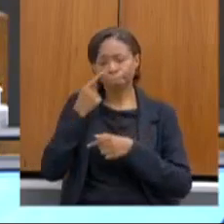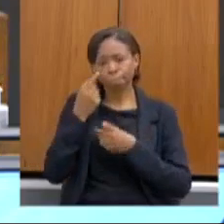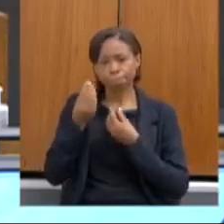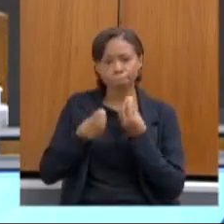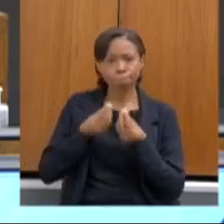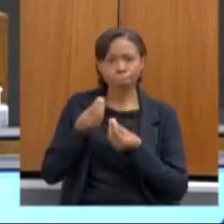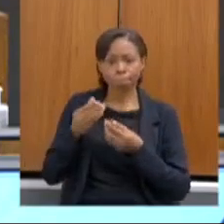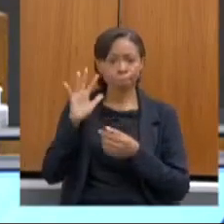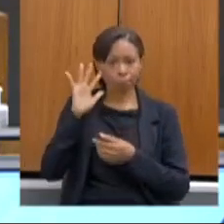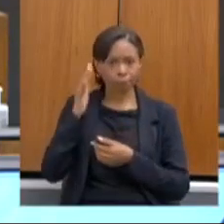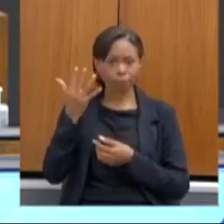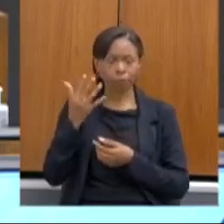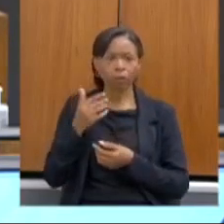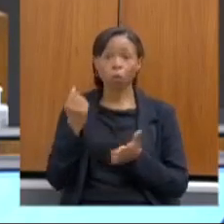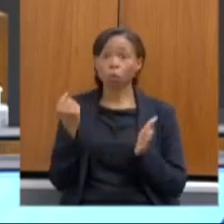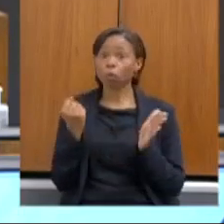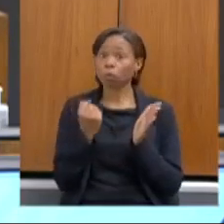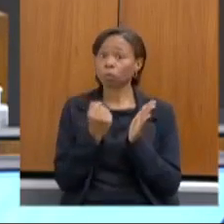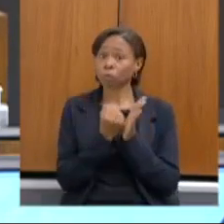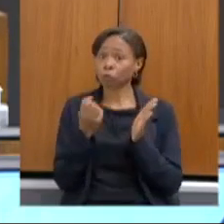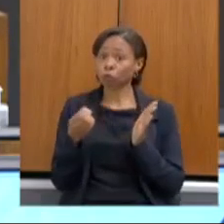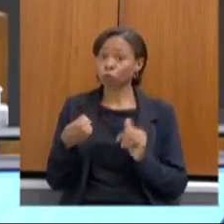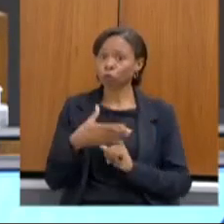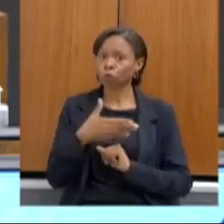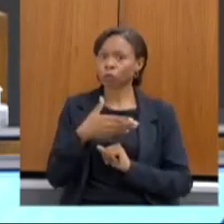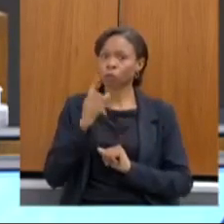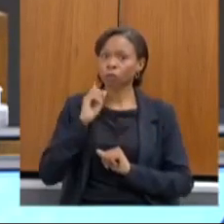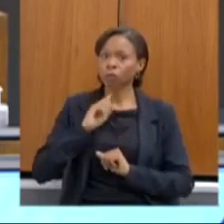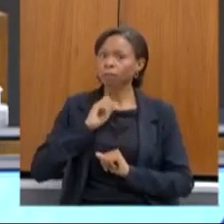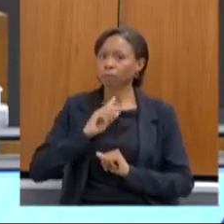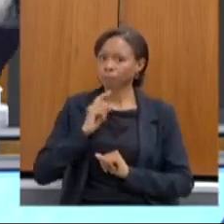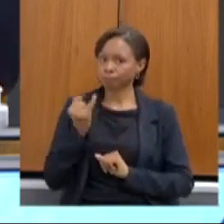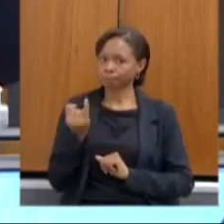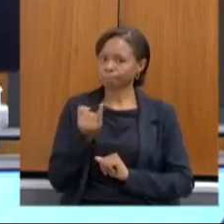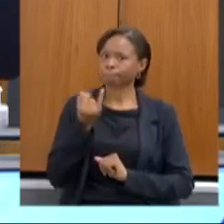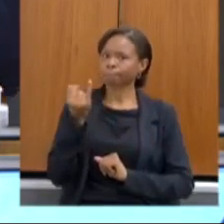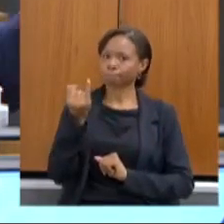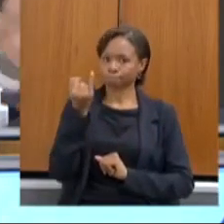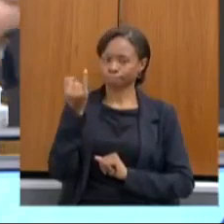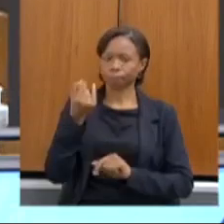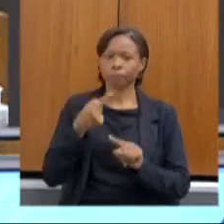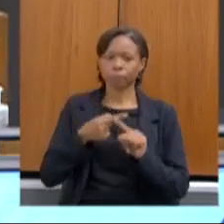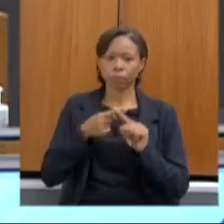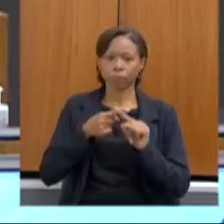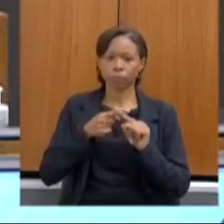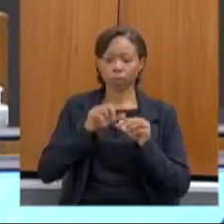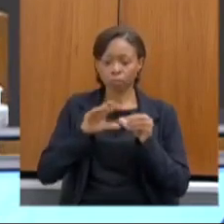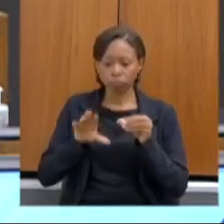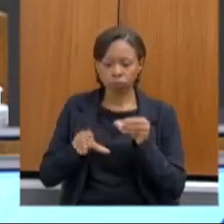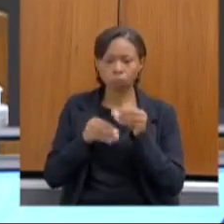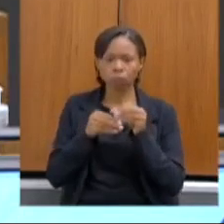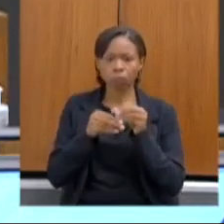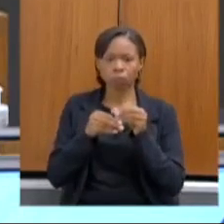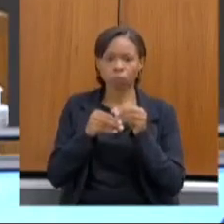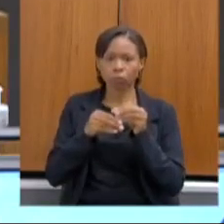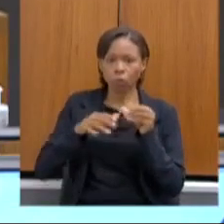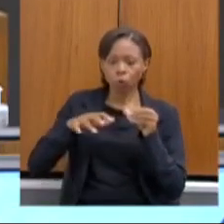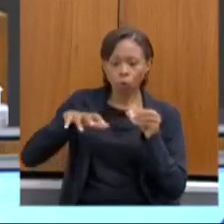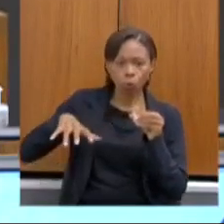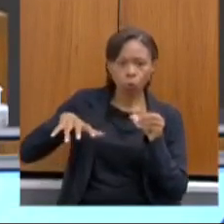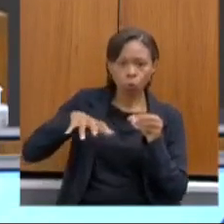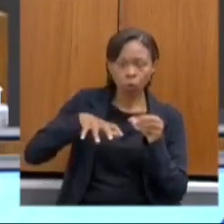o Marco Mineiro de inovação vai ser muito importante porque somará se ao setor